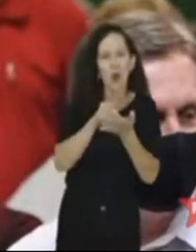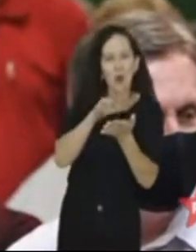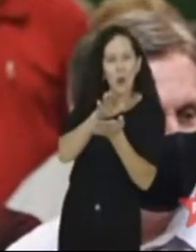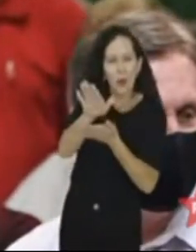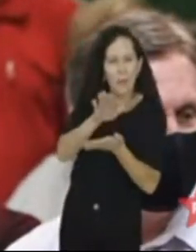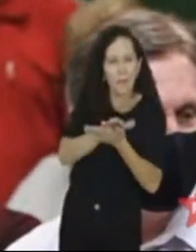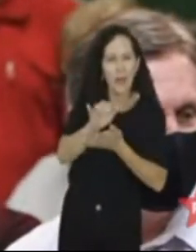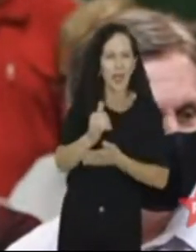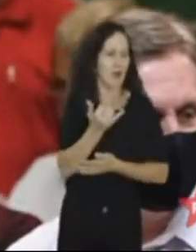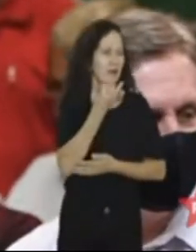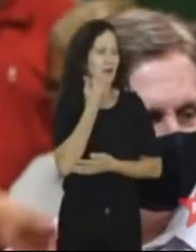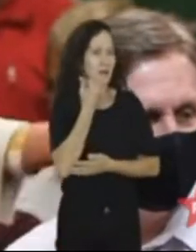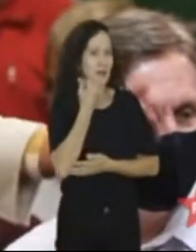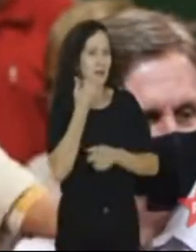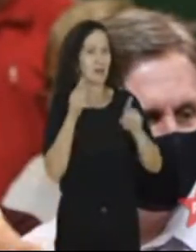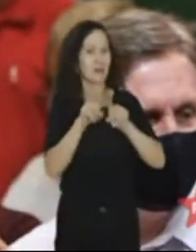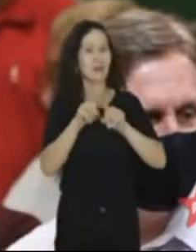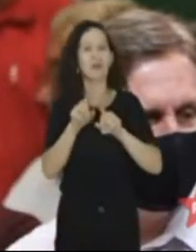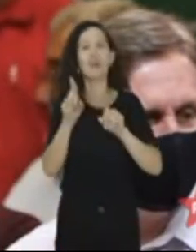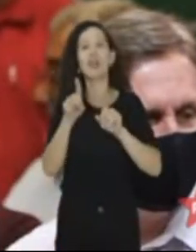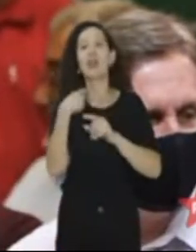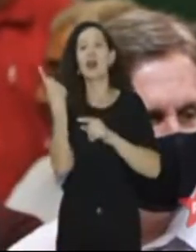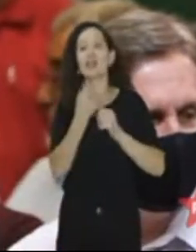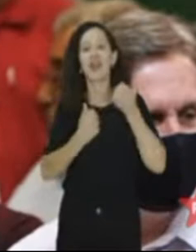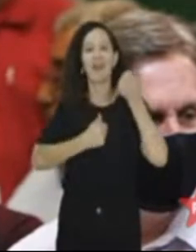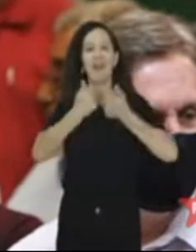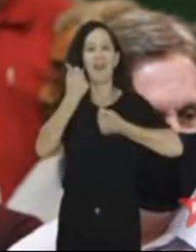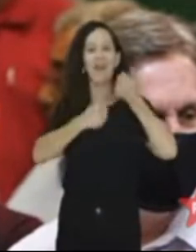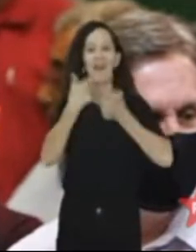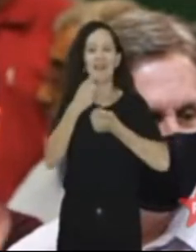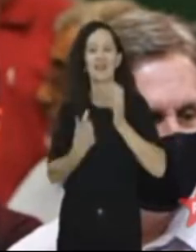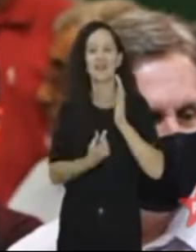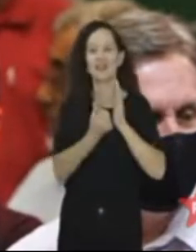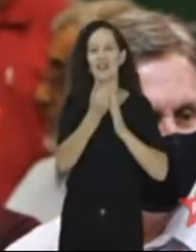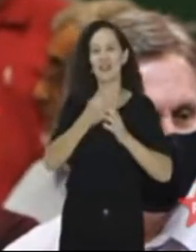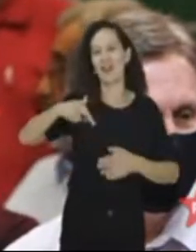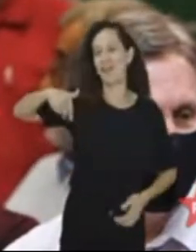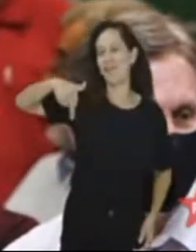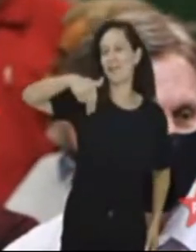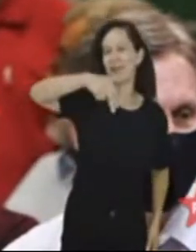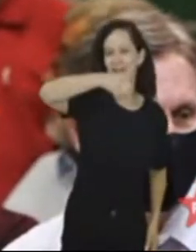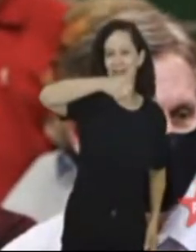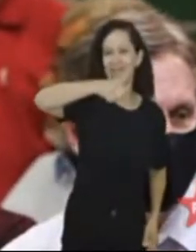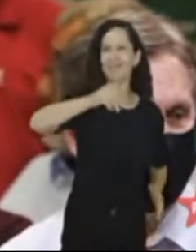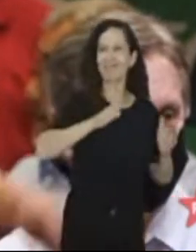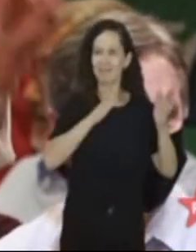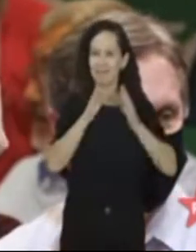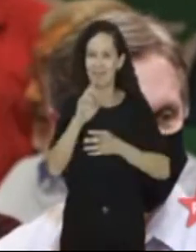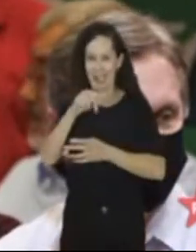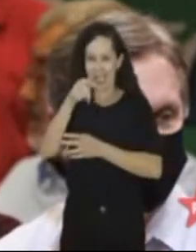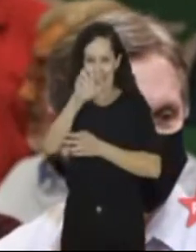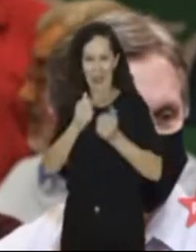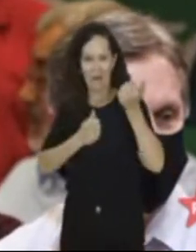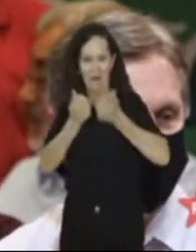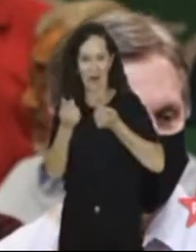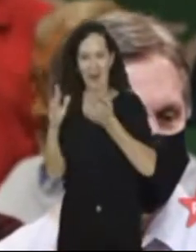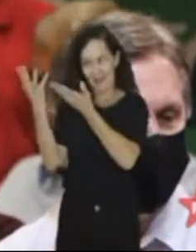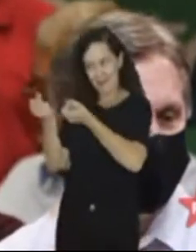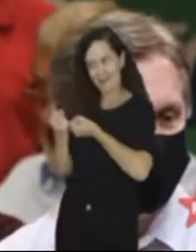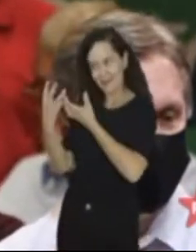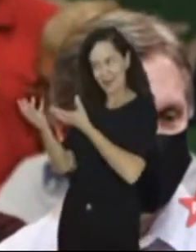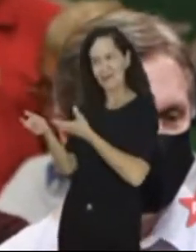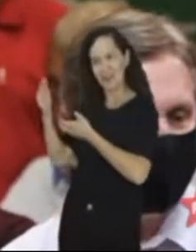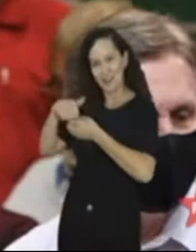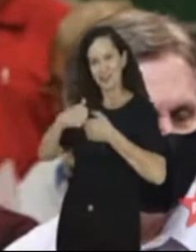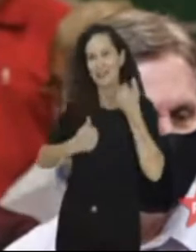também nos dava carona. Porque a gente não tinha dinheiro, andava a pé naquela época. Requião nos dava carona. Depois, a